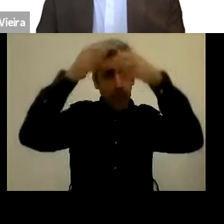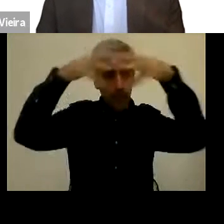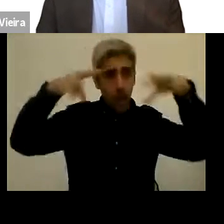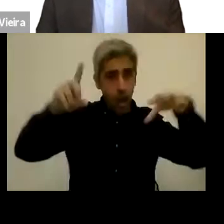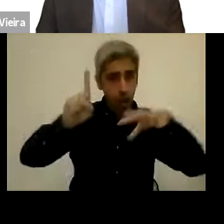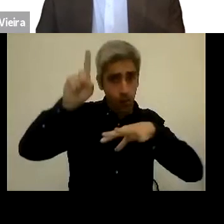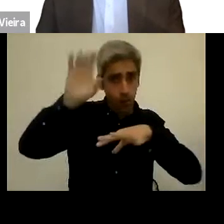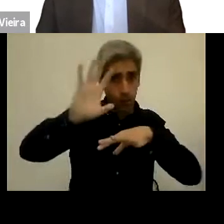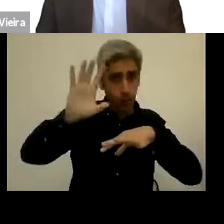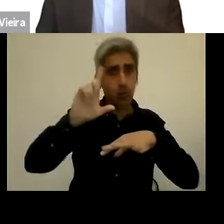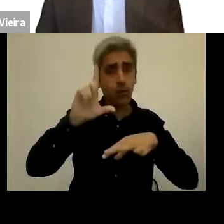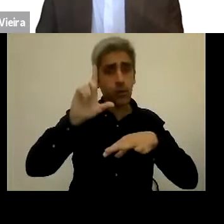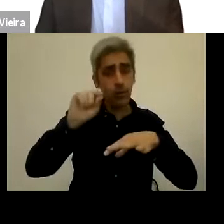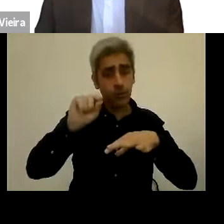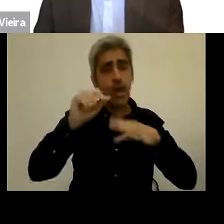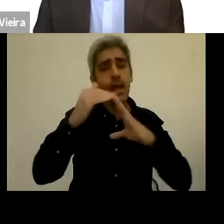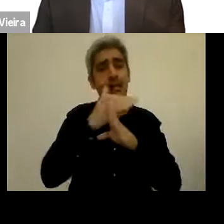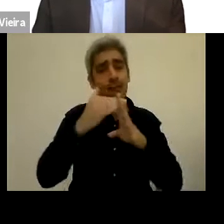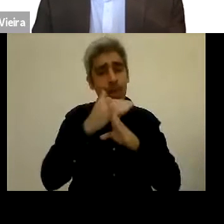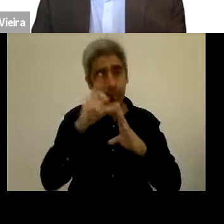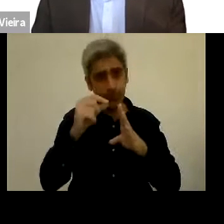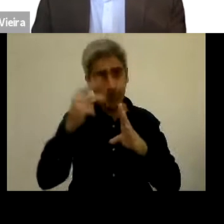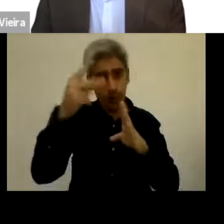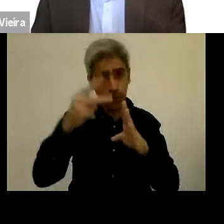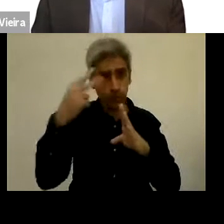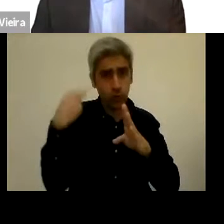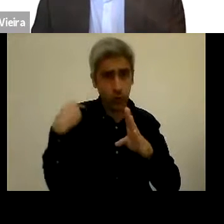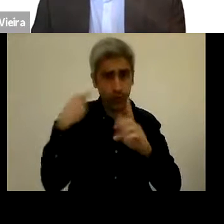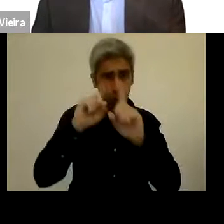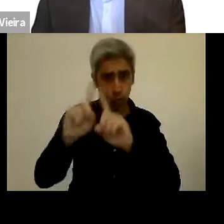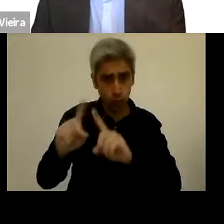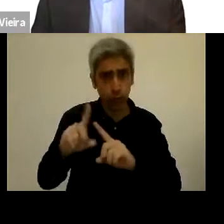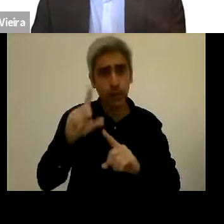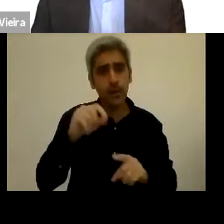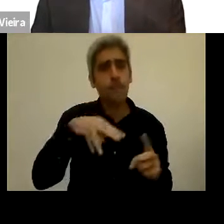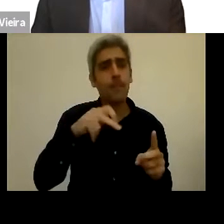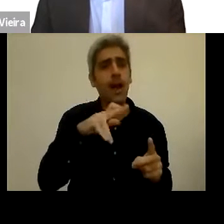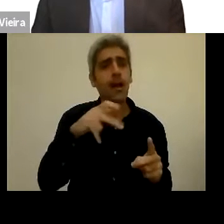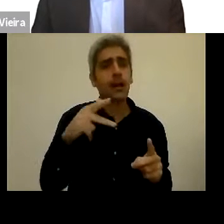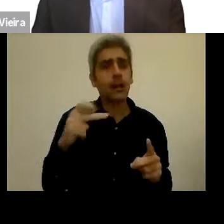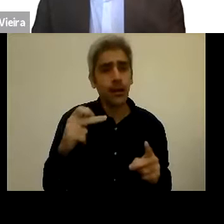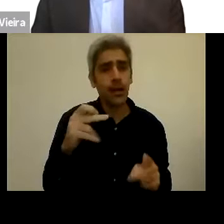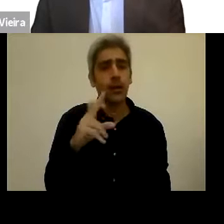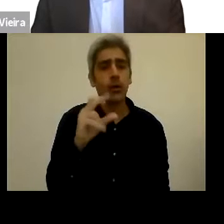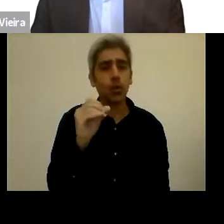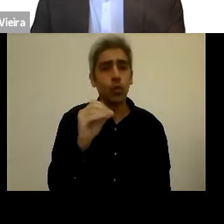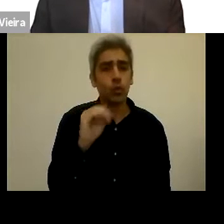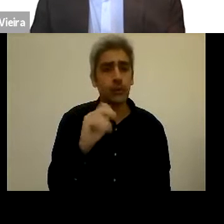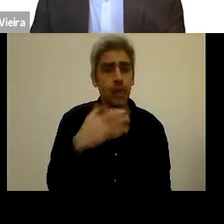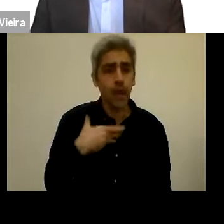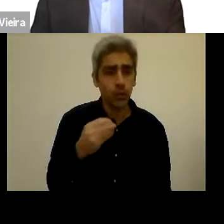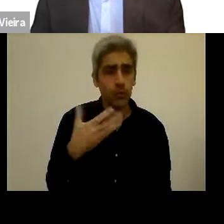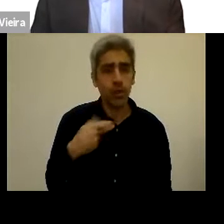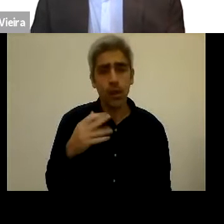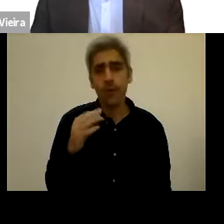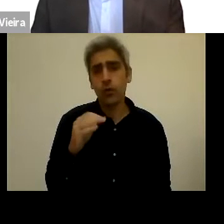útil também para os quadros intermédios. Depois, a Marta Rosado da Fonseca pergunta o que entendem